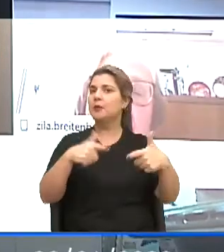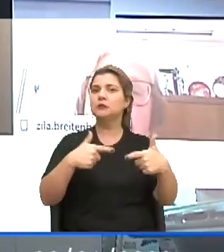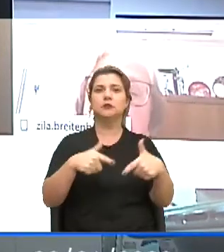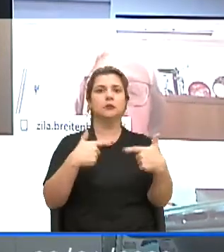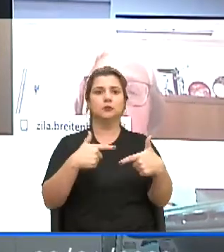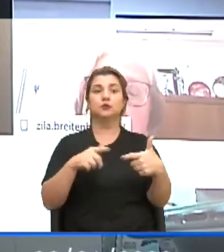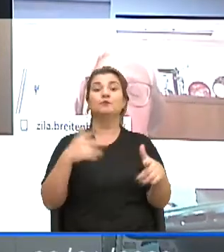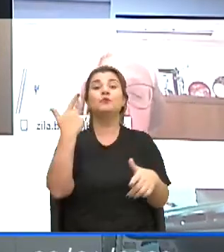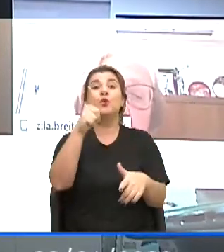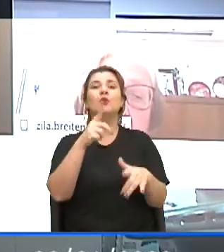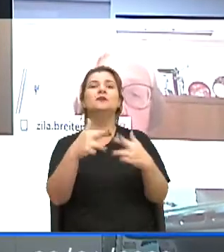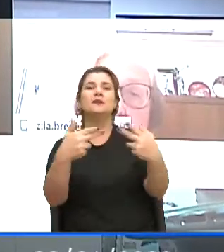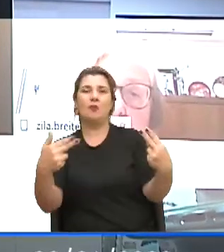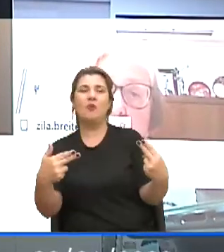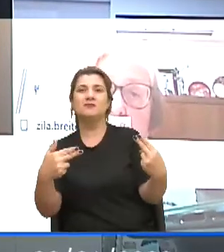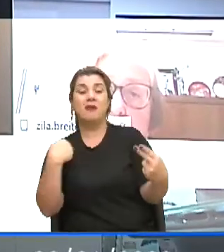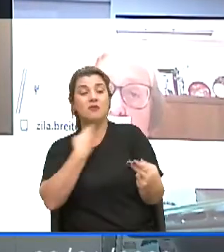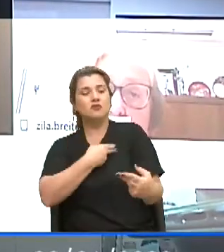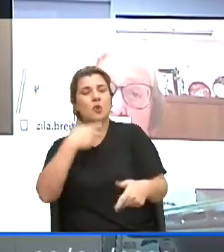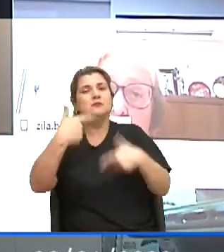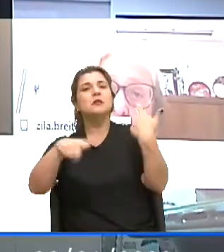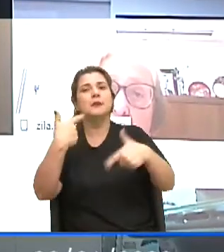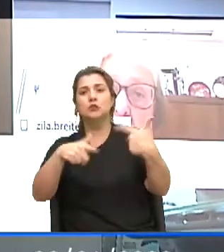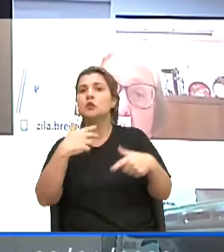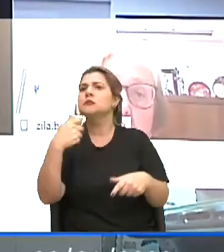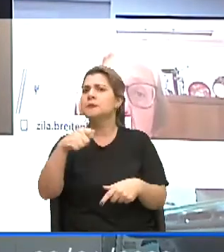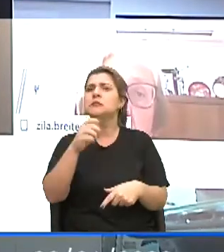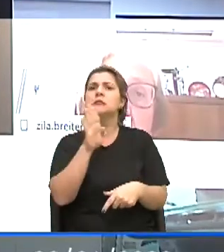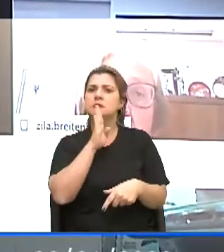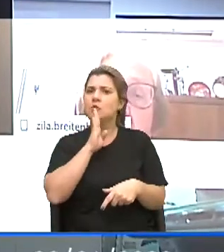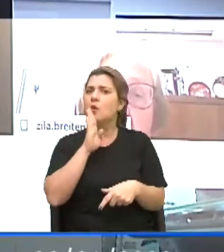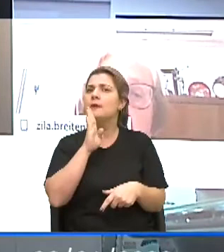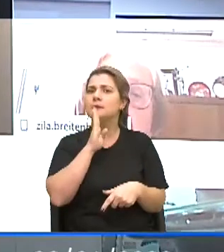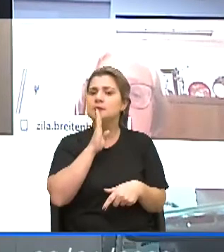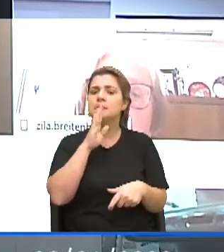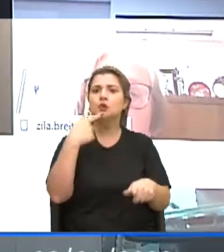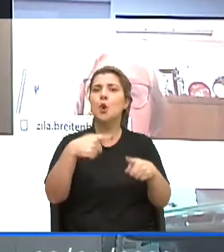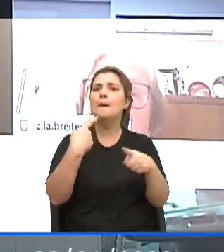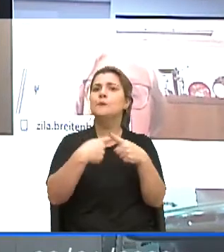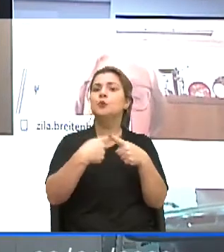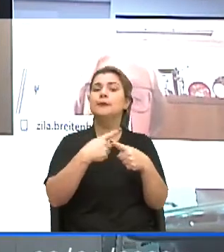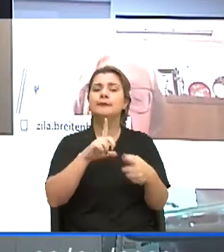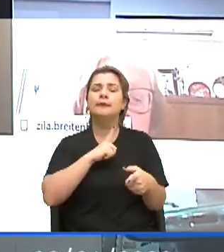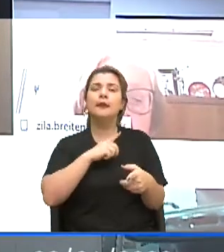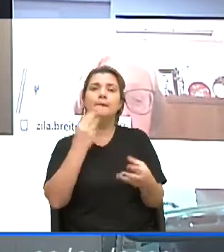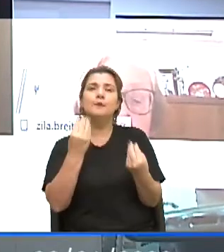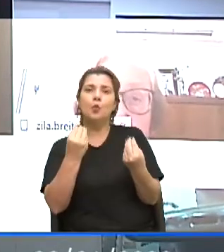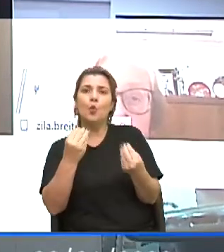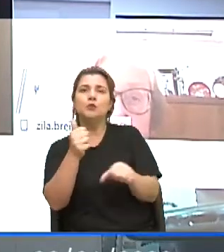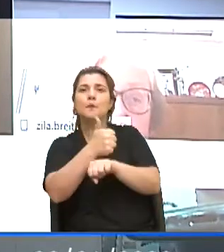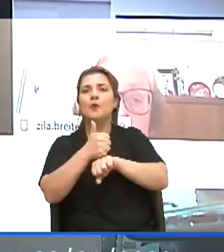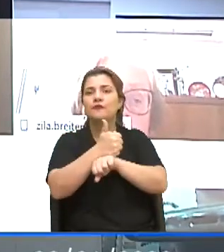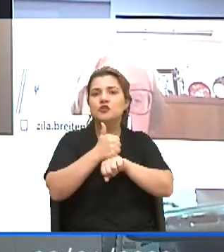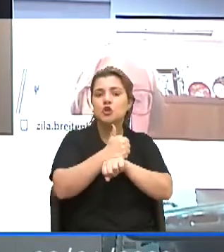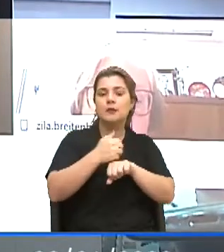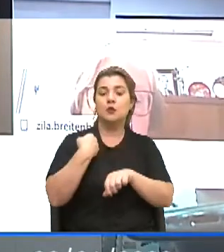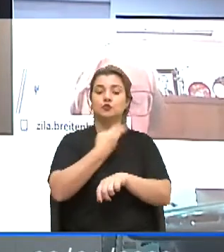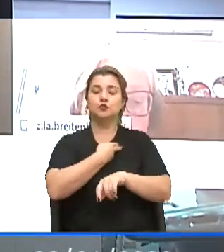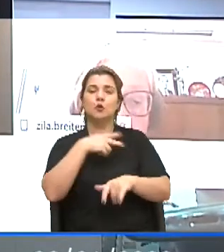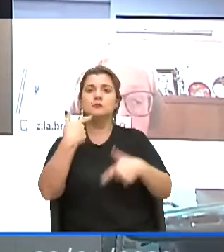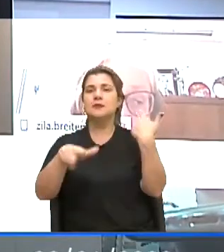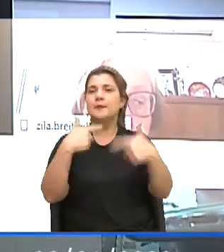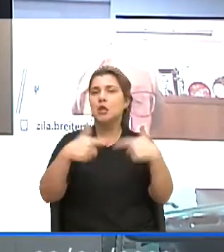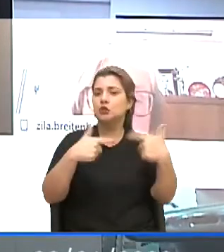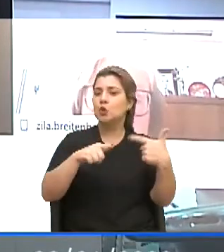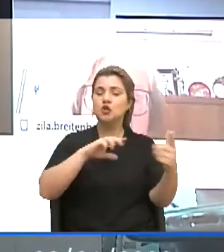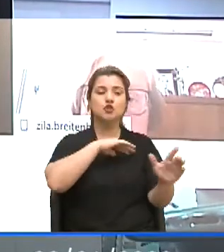nosso trabalhador ele tem que ser reconhecido por isso, porque está tendo muito profissionalismo do nosso trabalhador da alimentação em todos os setores do nosso